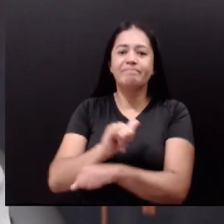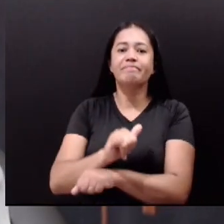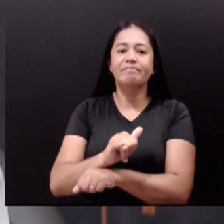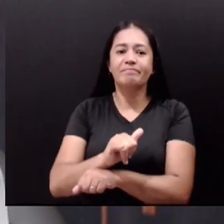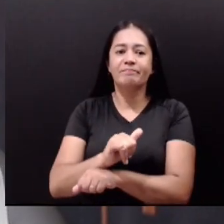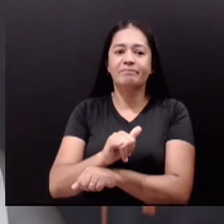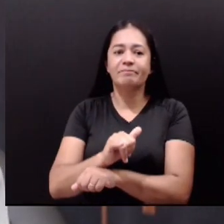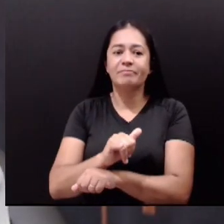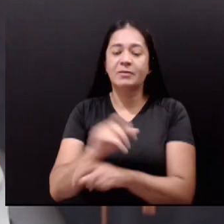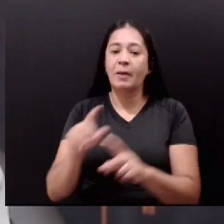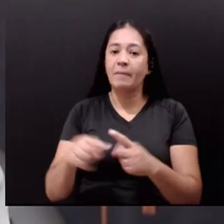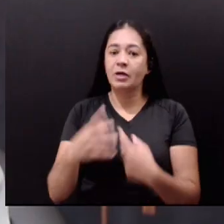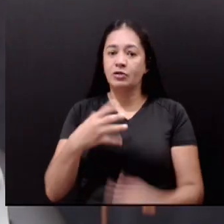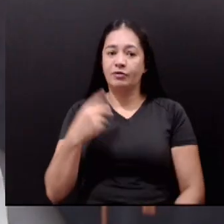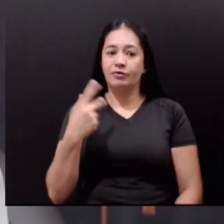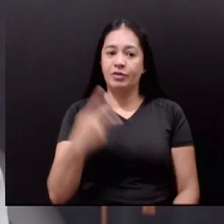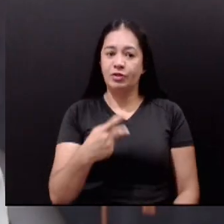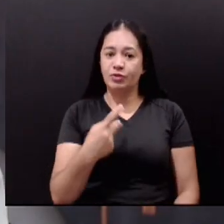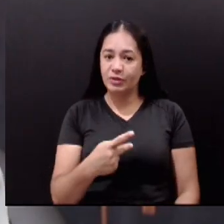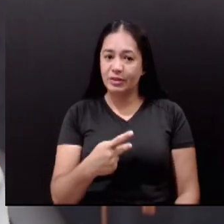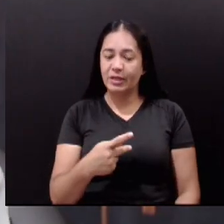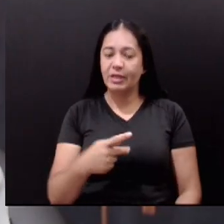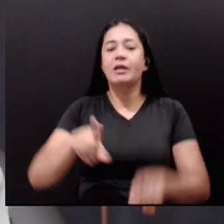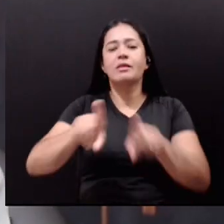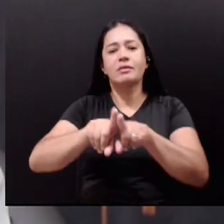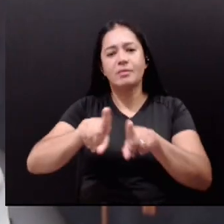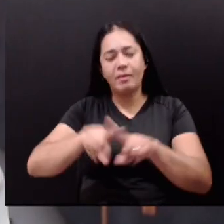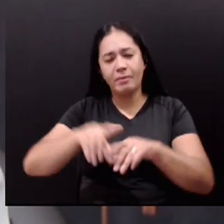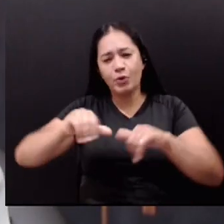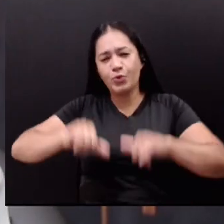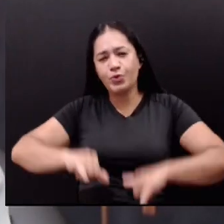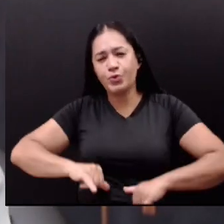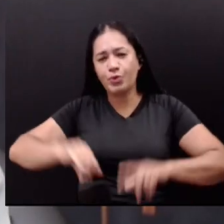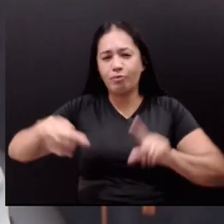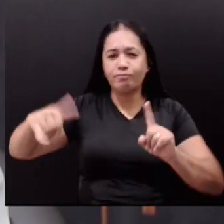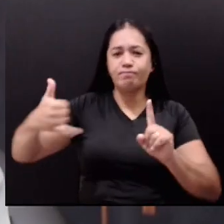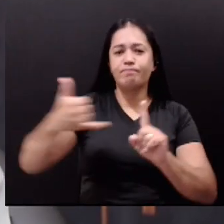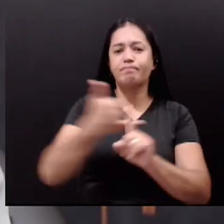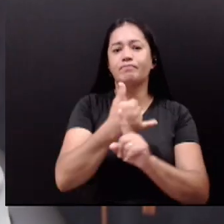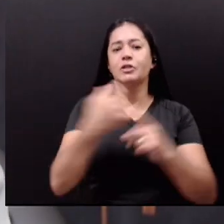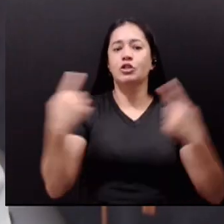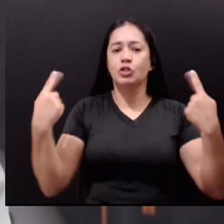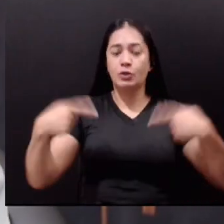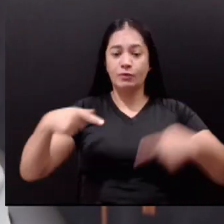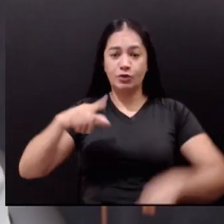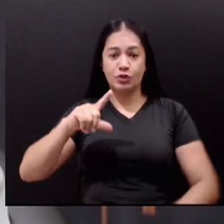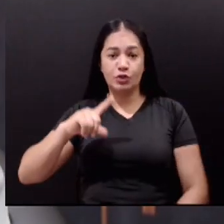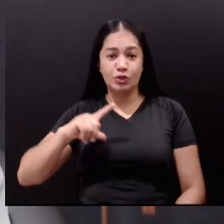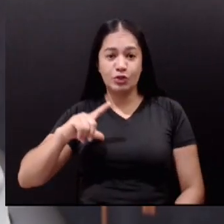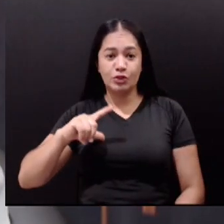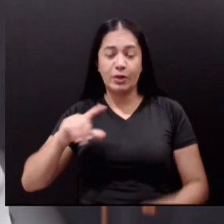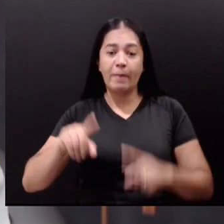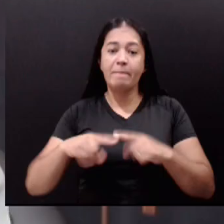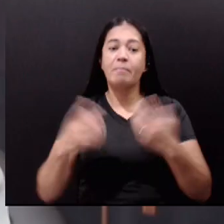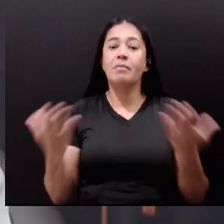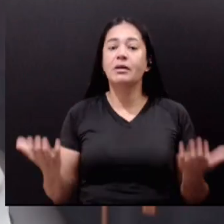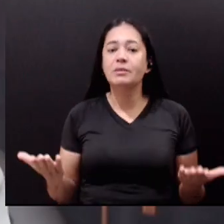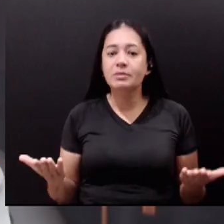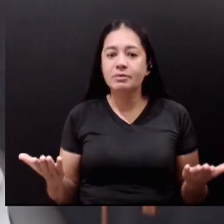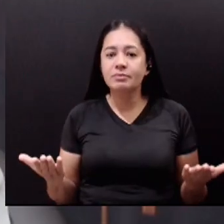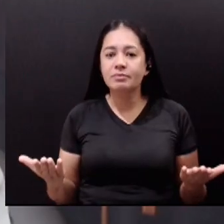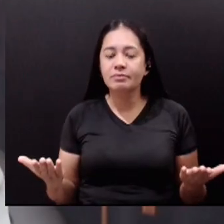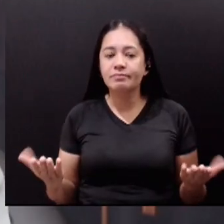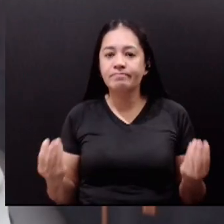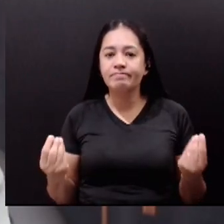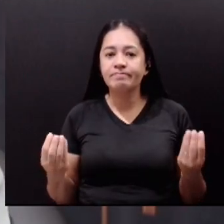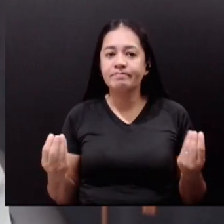caminho, era um filho que também sofria bullying, também tinha os seus desafios, e aí fica a grande questão, né, por quê, né? Por